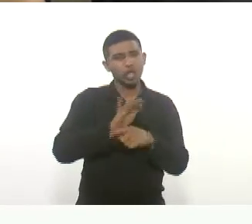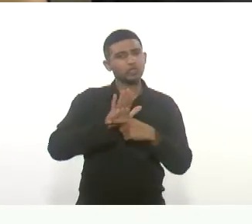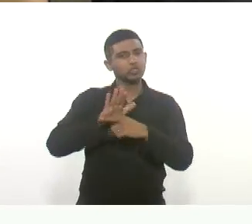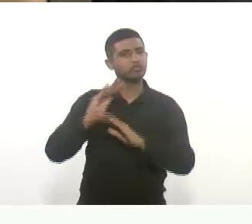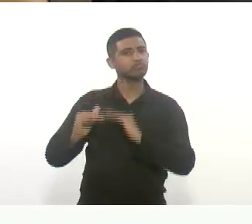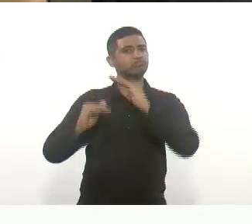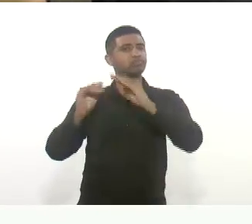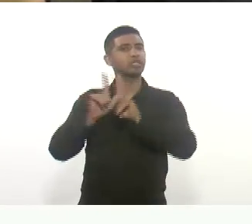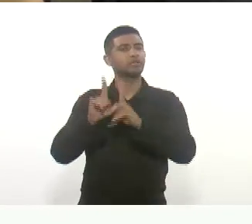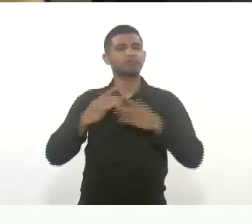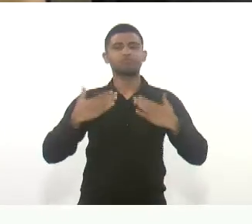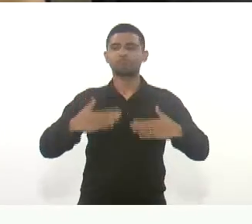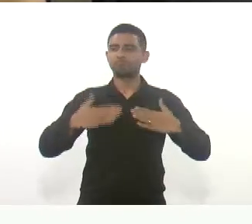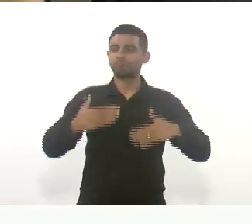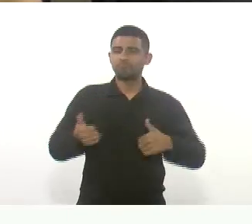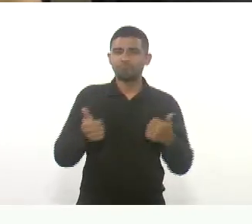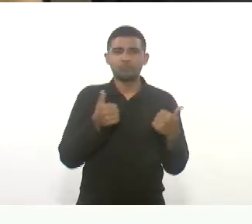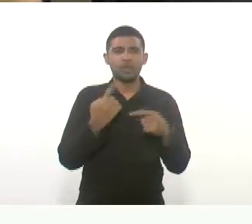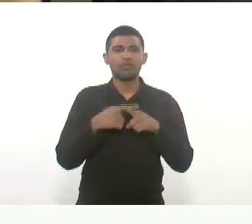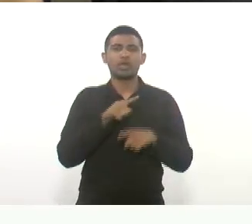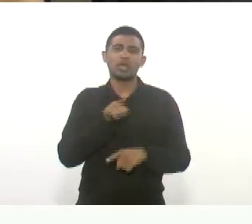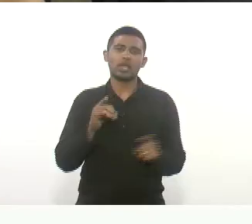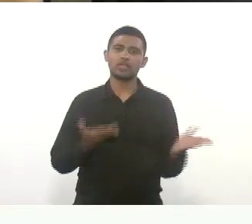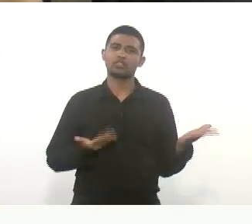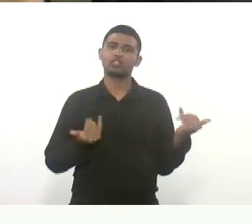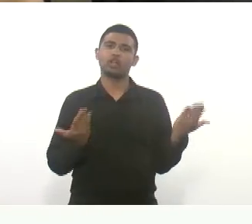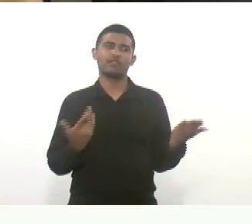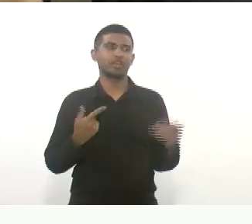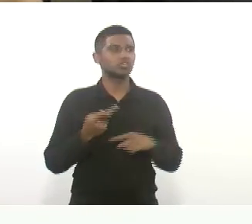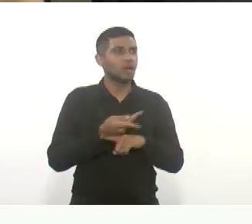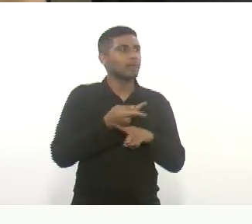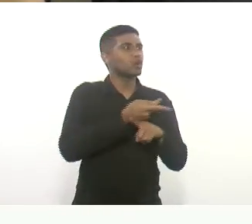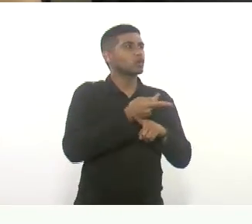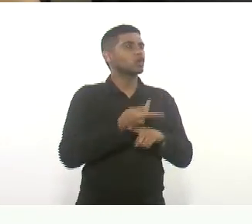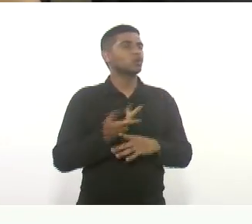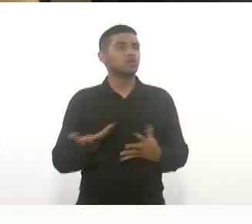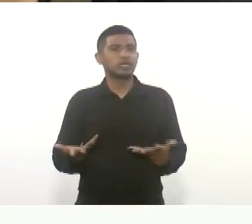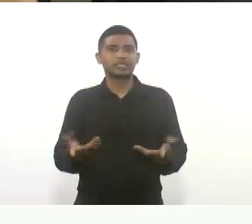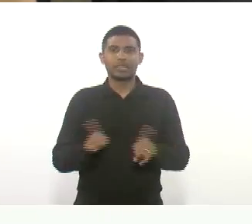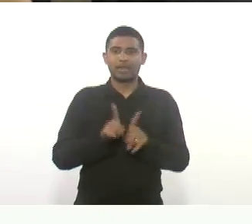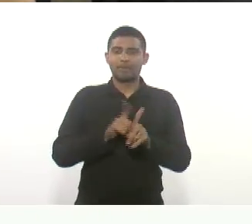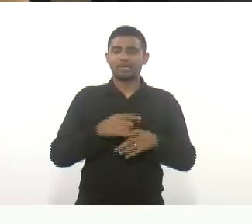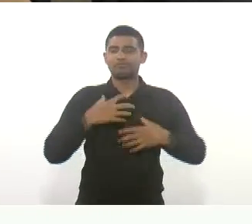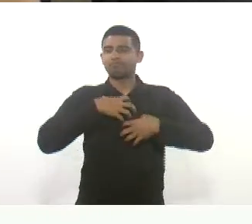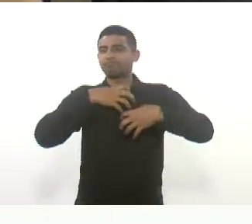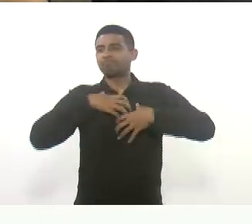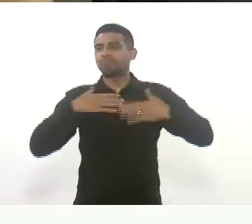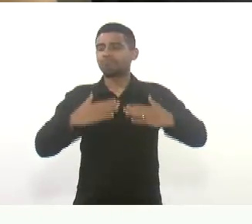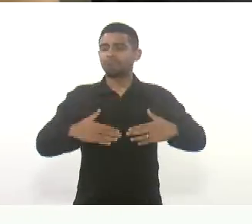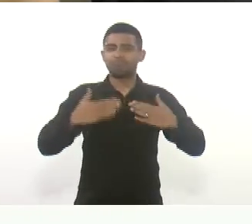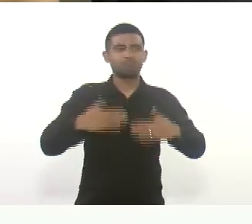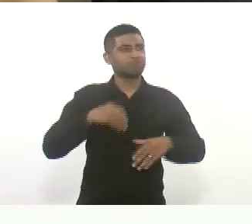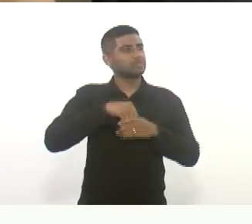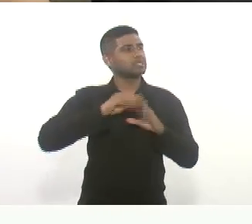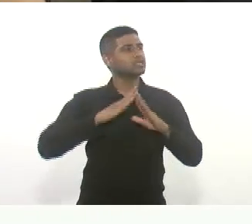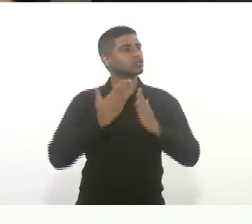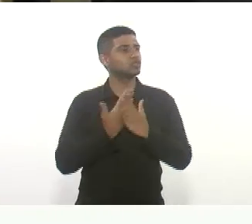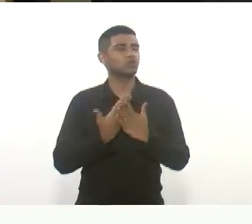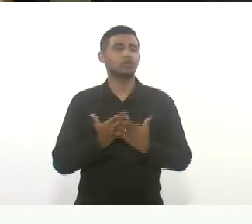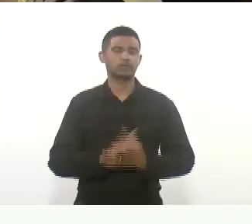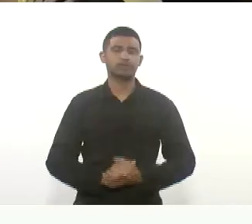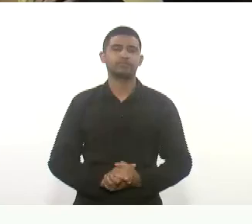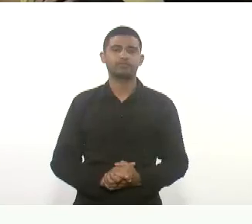no bem-estar também, porque, querendo ou não, os nossos jovens, eles buscam isso também, né? Uhum. O bem-estar dentro das escolas.